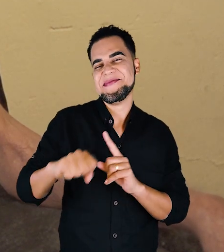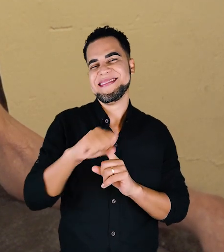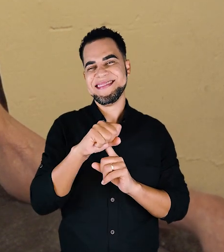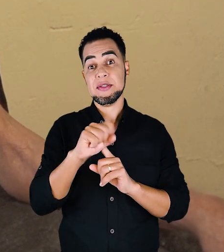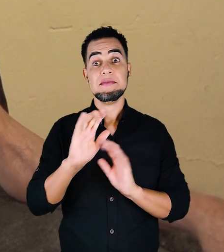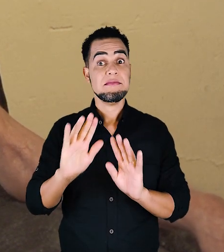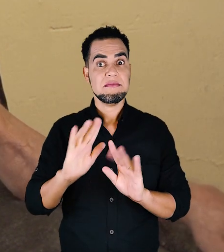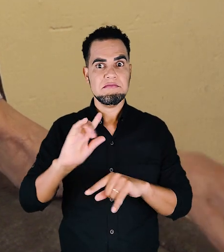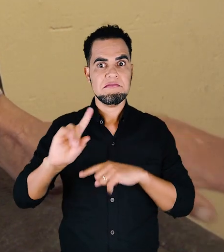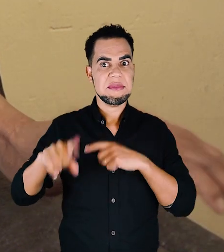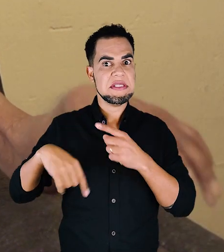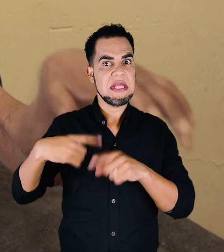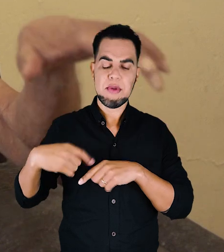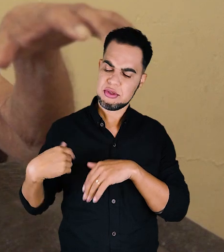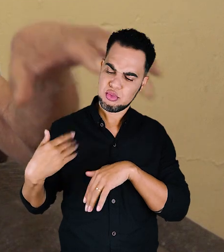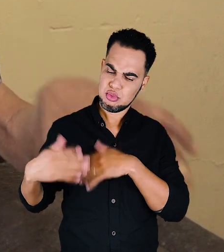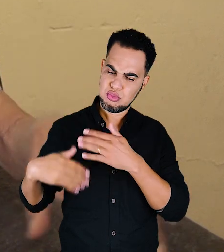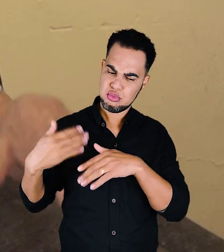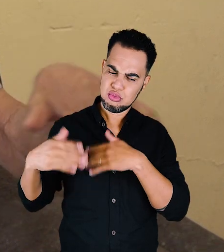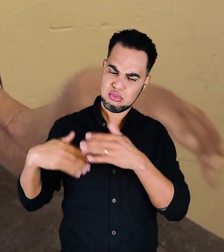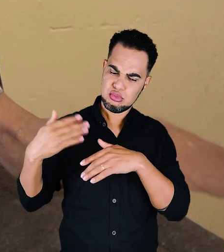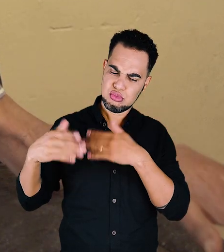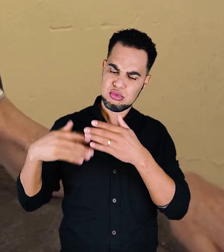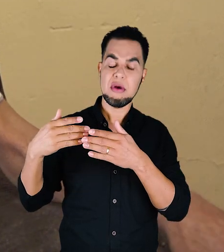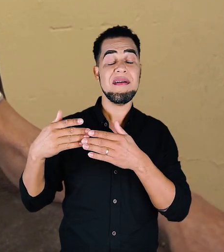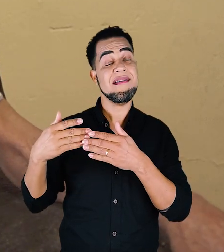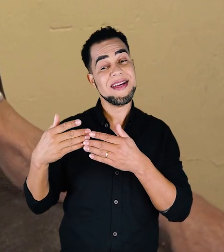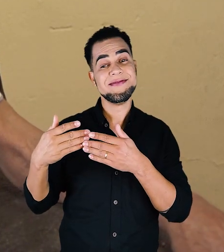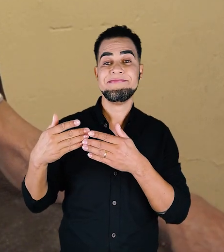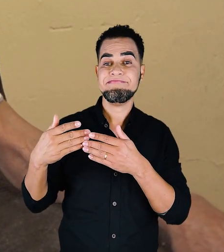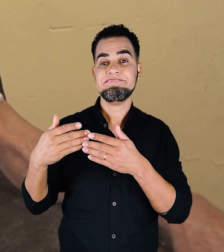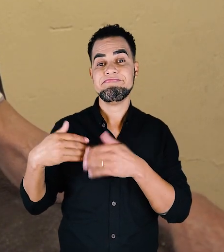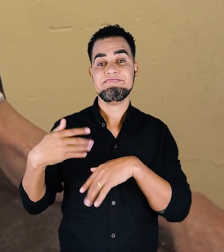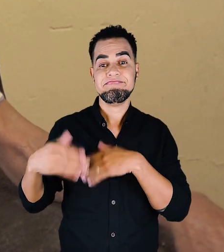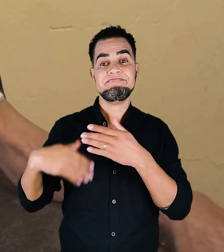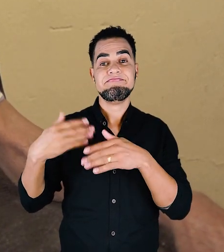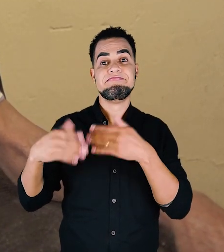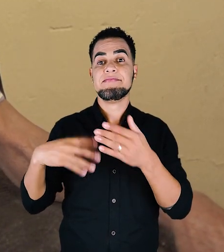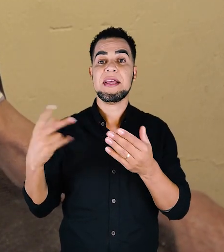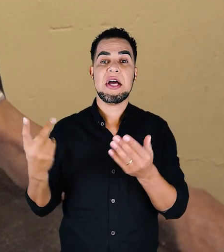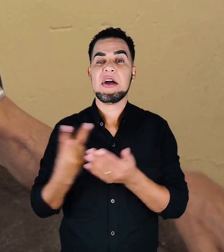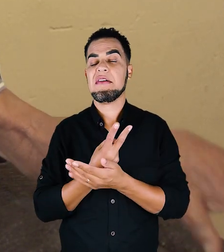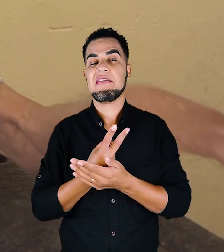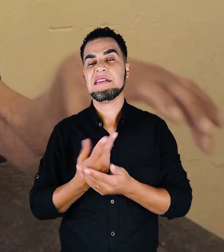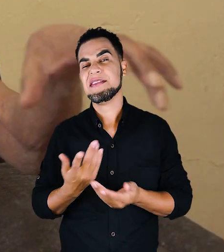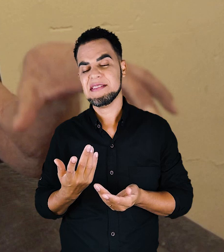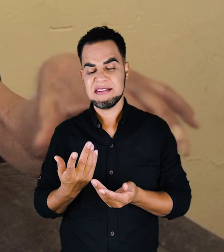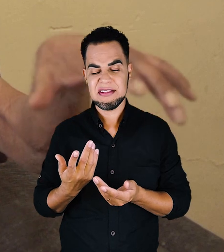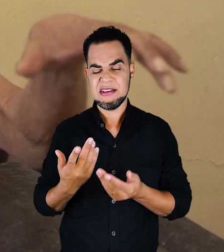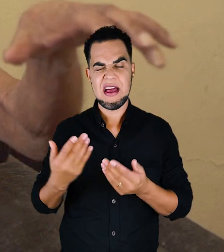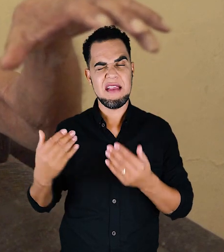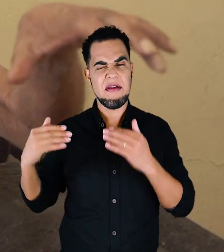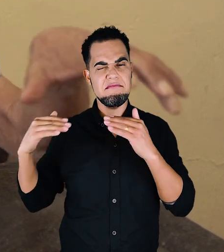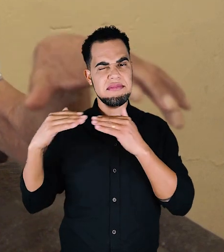socialmente, mas depois, com a evolução do tempo, dos tempos,